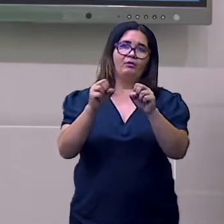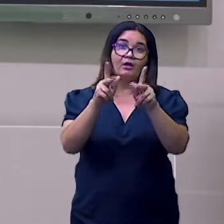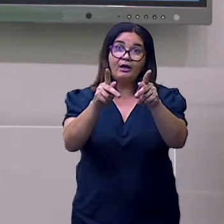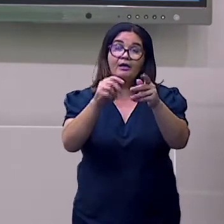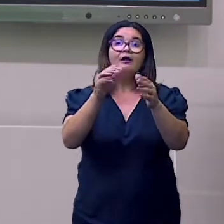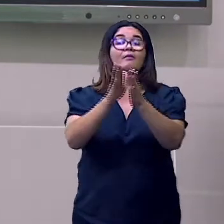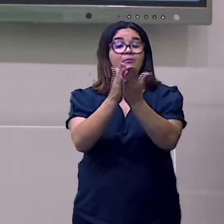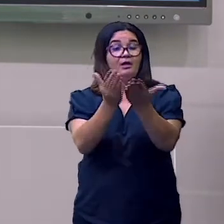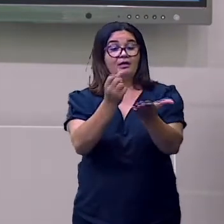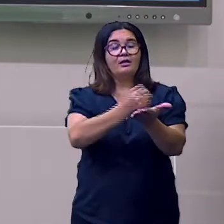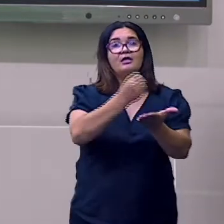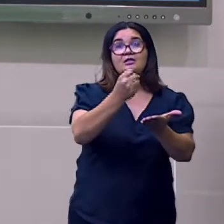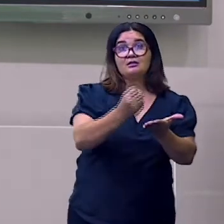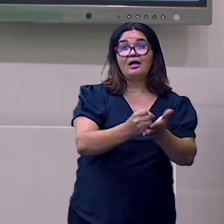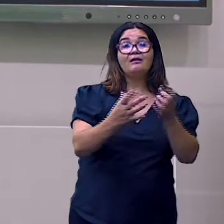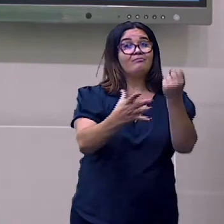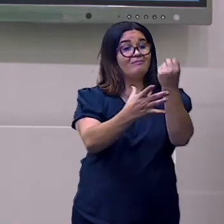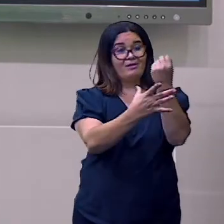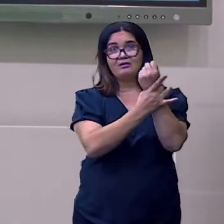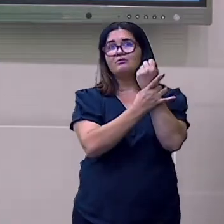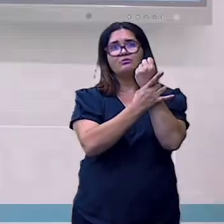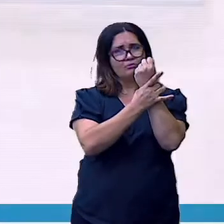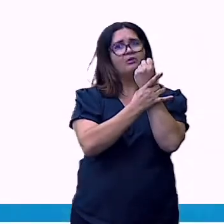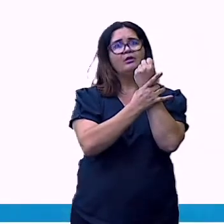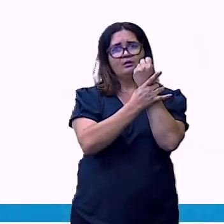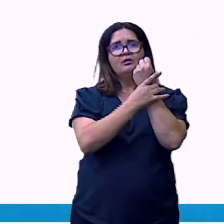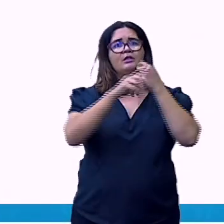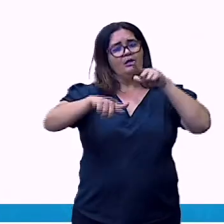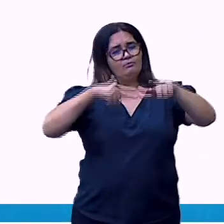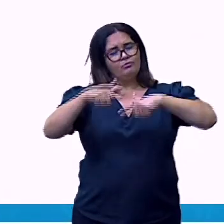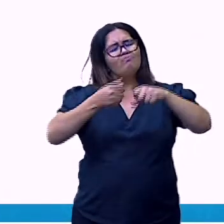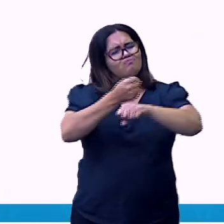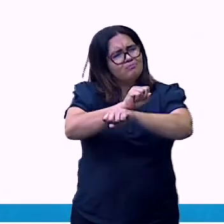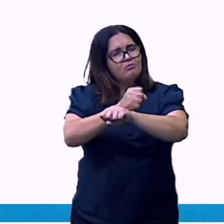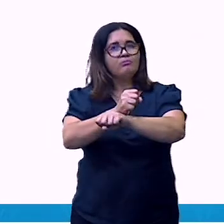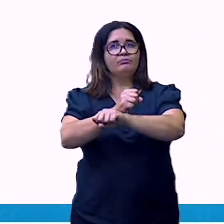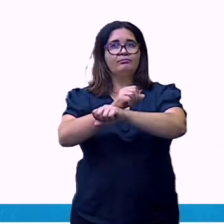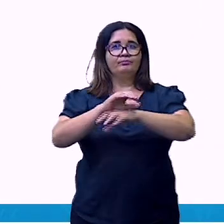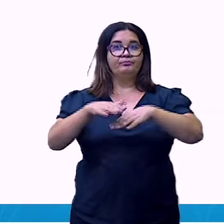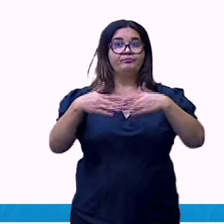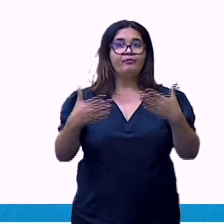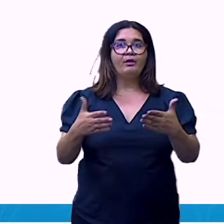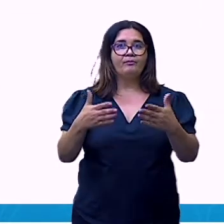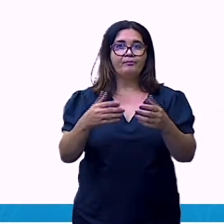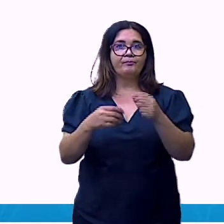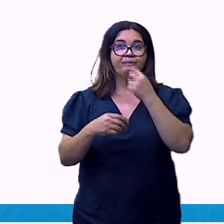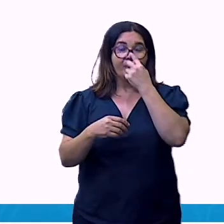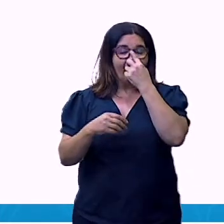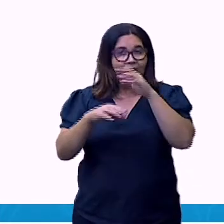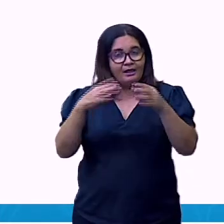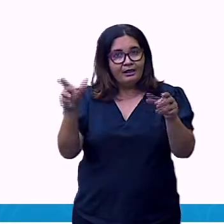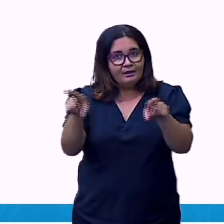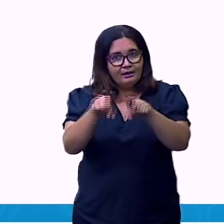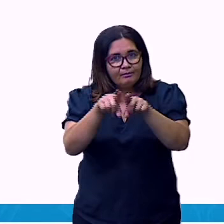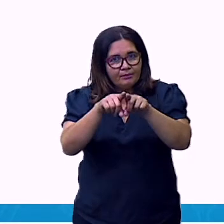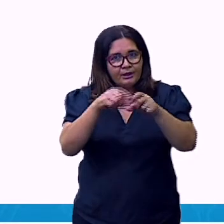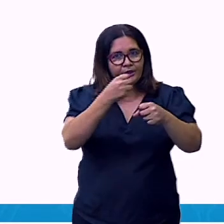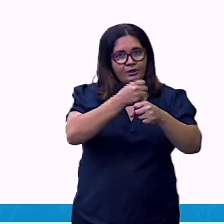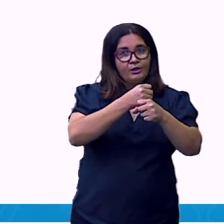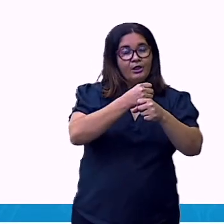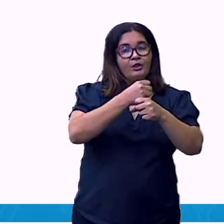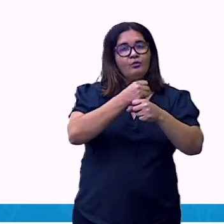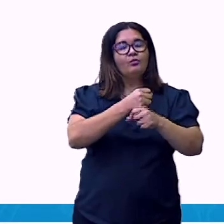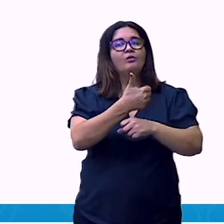carteira assinada. Em 2018, buscando modernizar o acesso às informações da vida